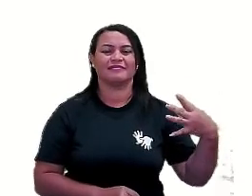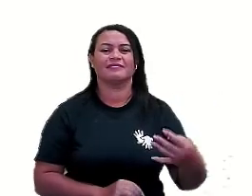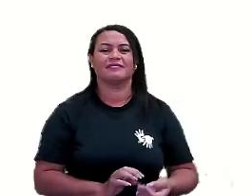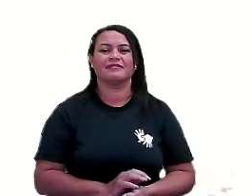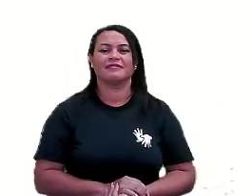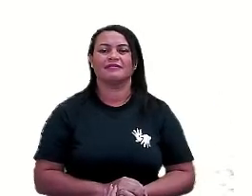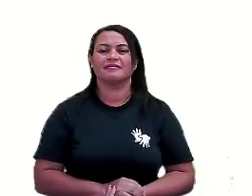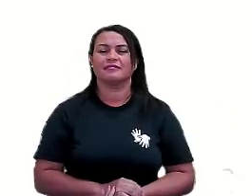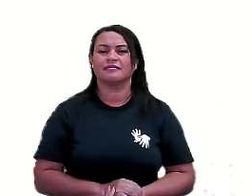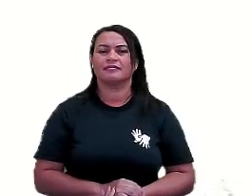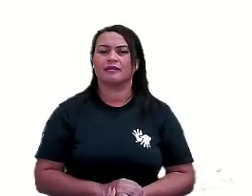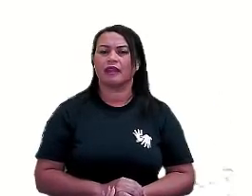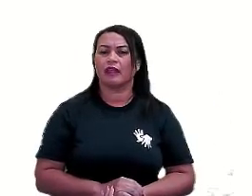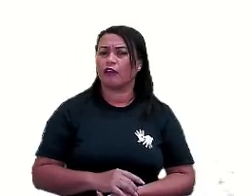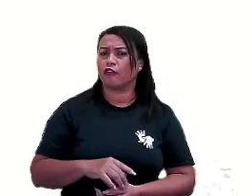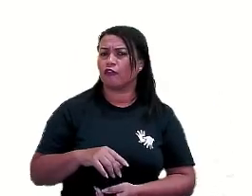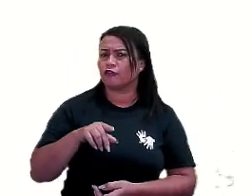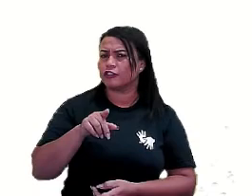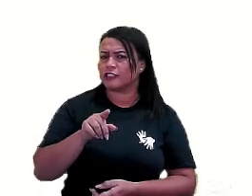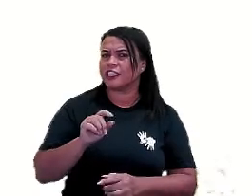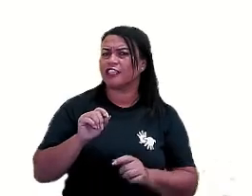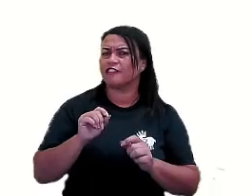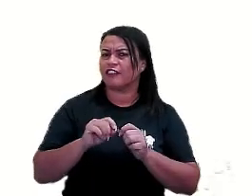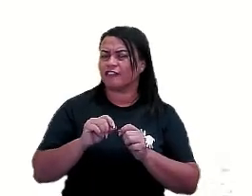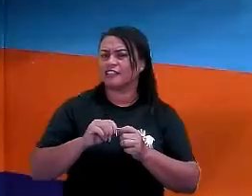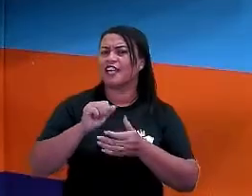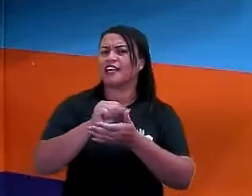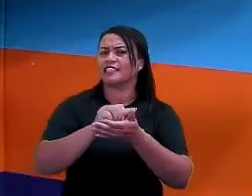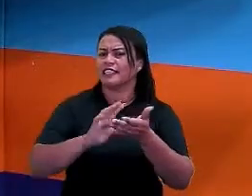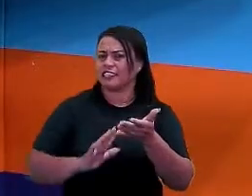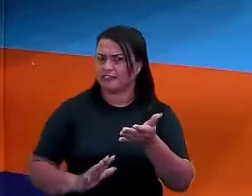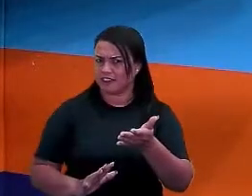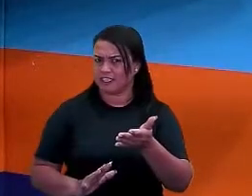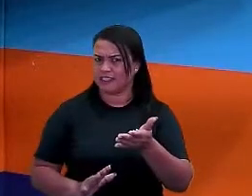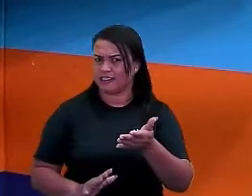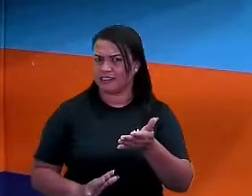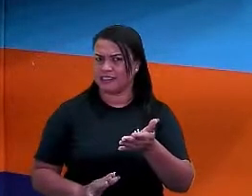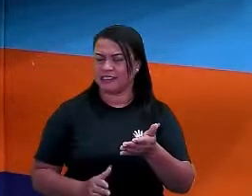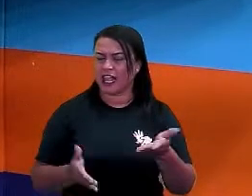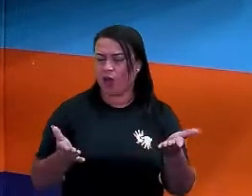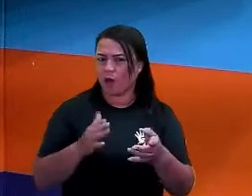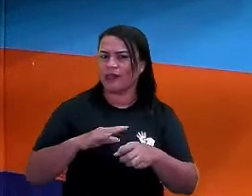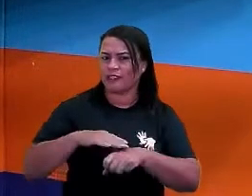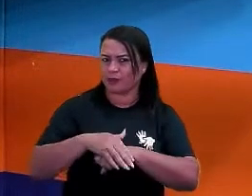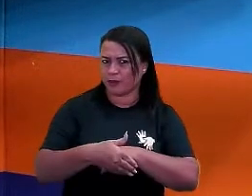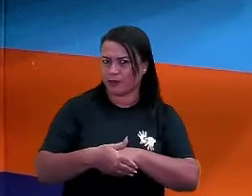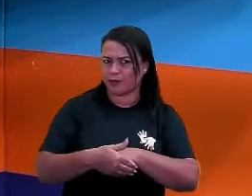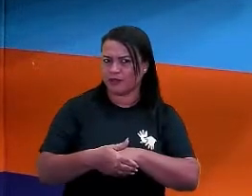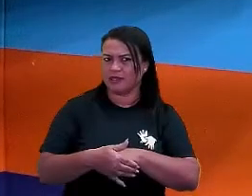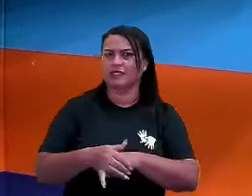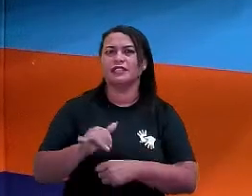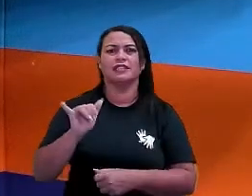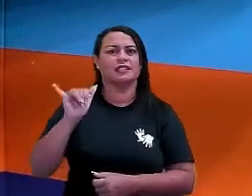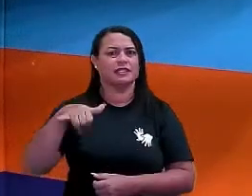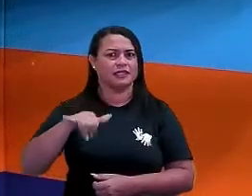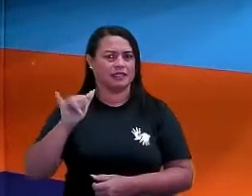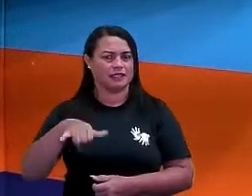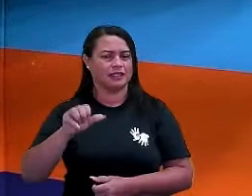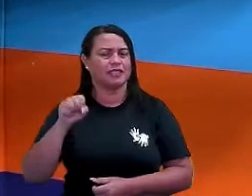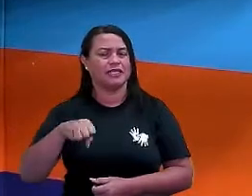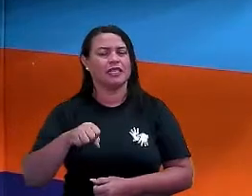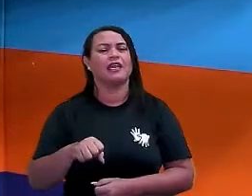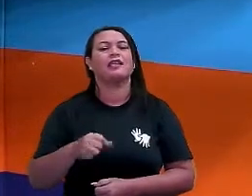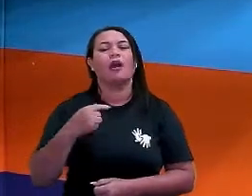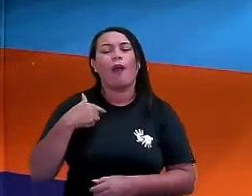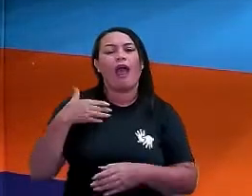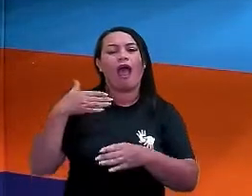tonight? Você vai fazer os exercícios ou o exercício esta noite? Sim, acessa lá no nosso